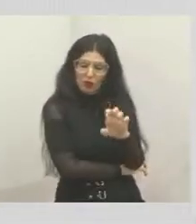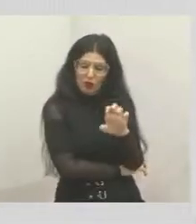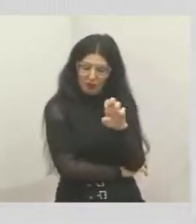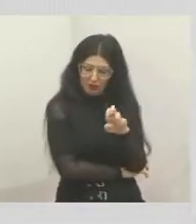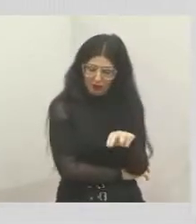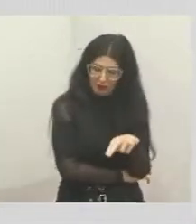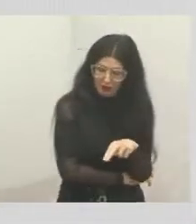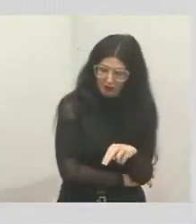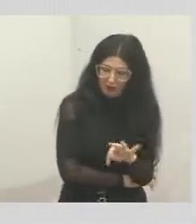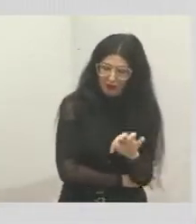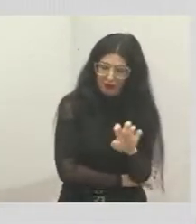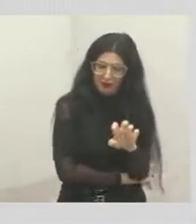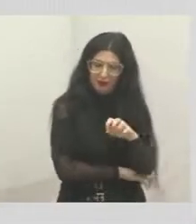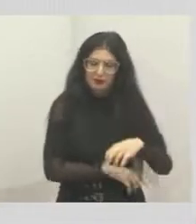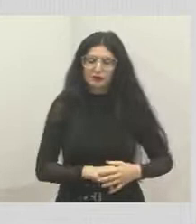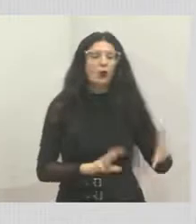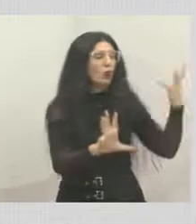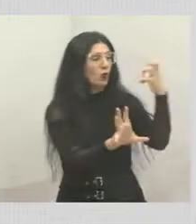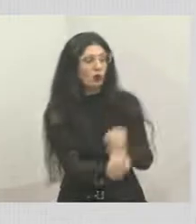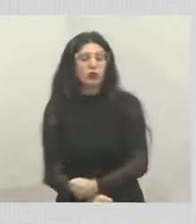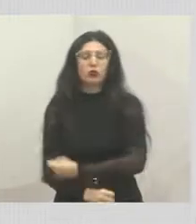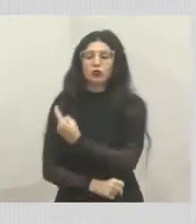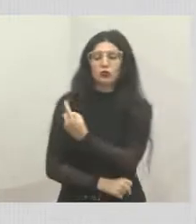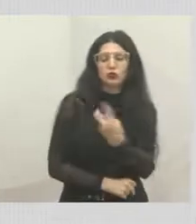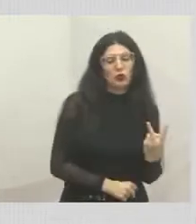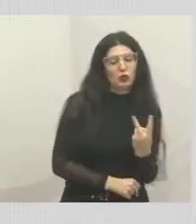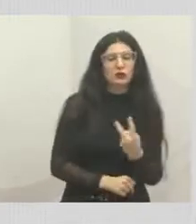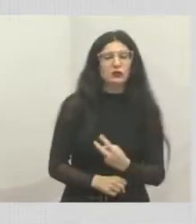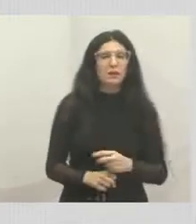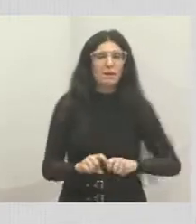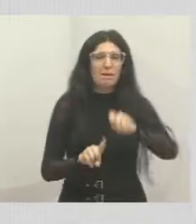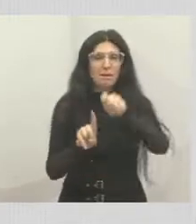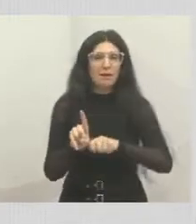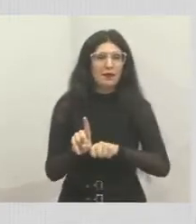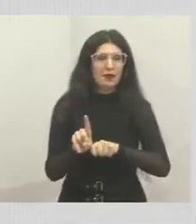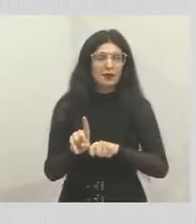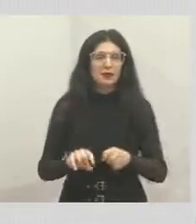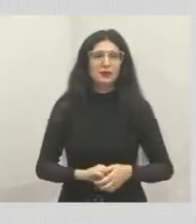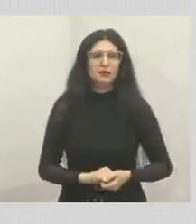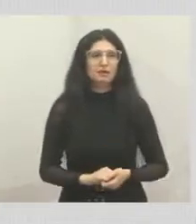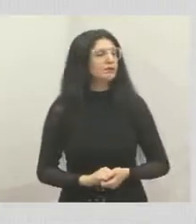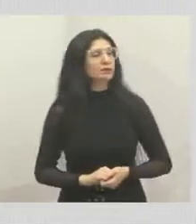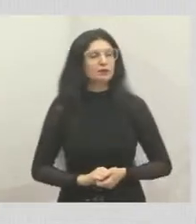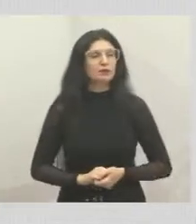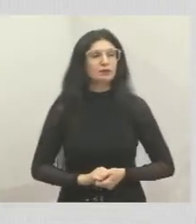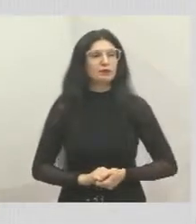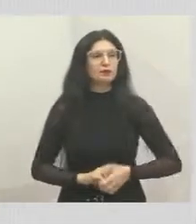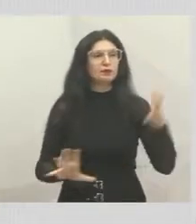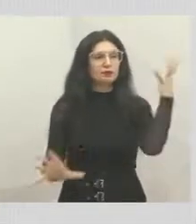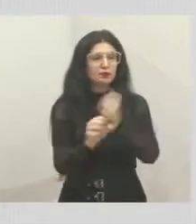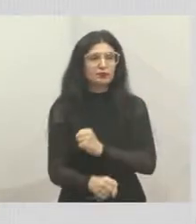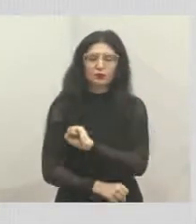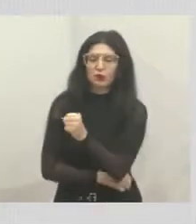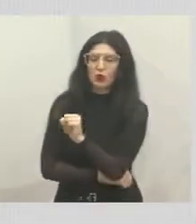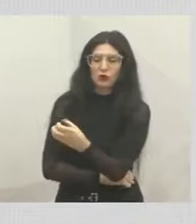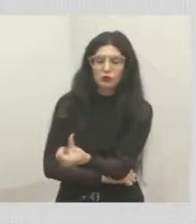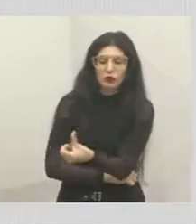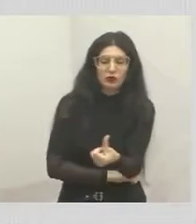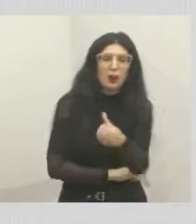nos últimos 12 meses, tivemos o acúmulo de